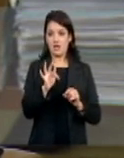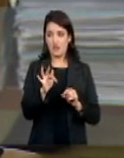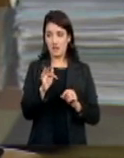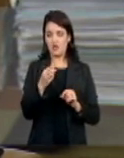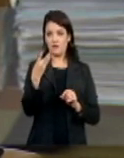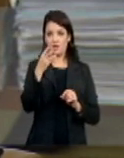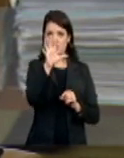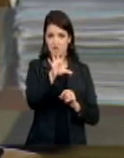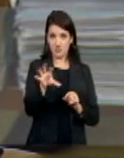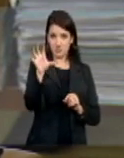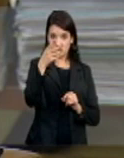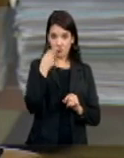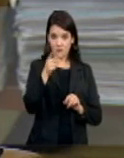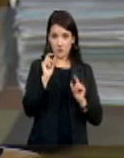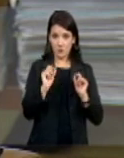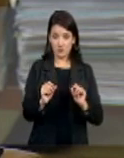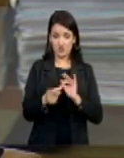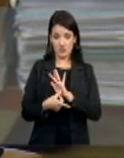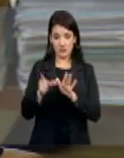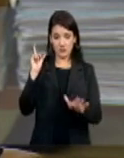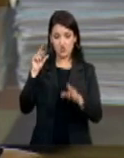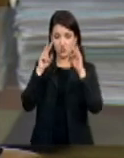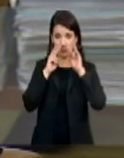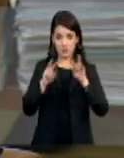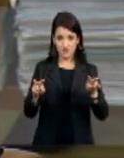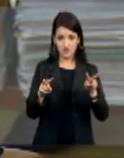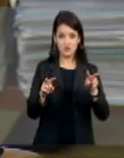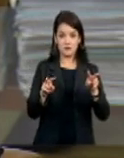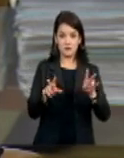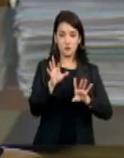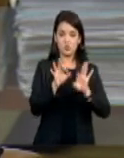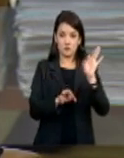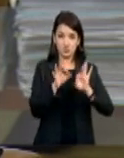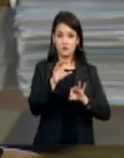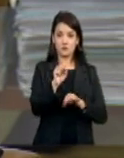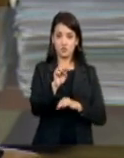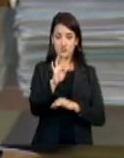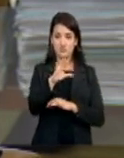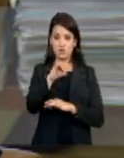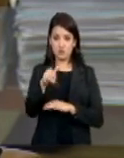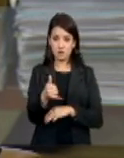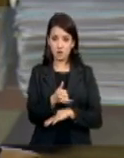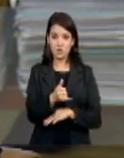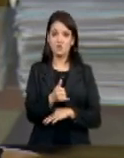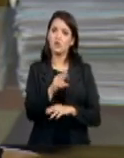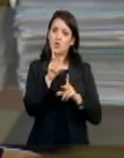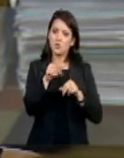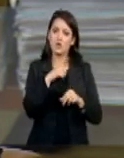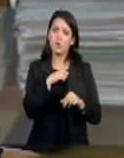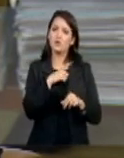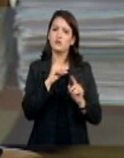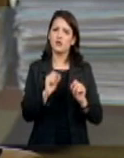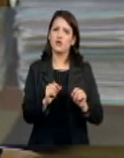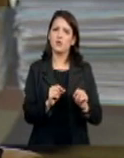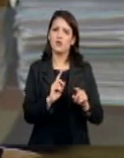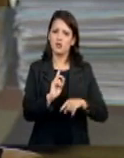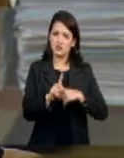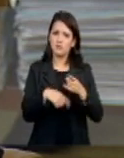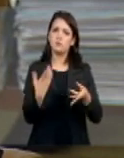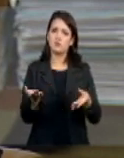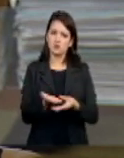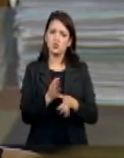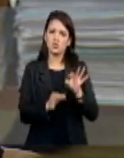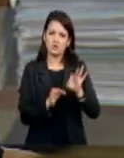pertinente anterior visão jurisprudencial do superior tribunal de justiça que você vê o seguinte entendimento desse julgado que eu aqui